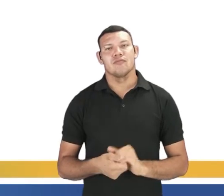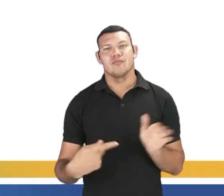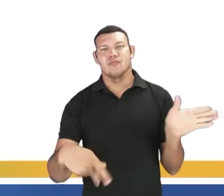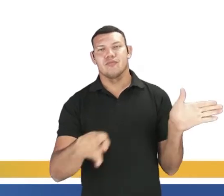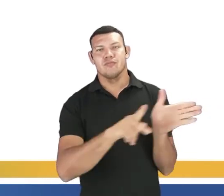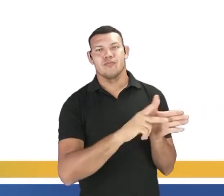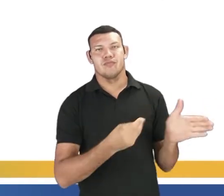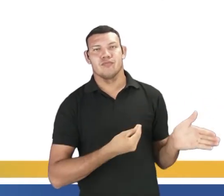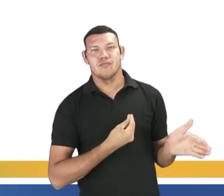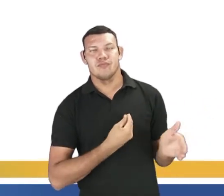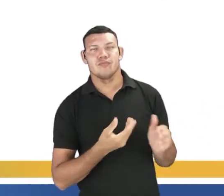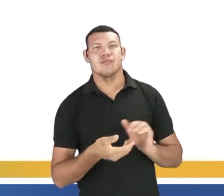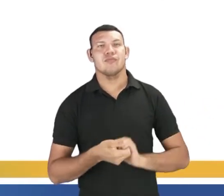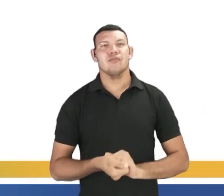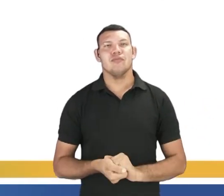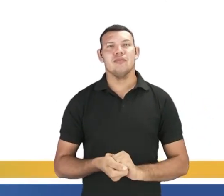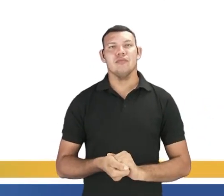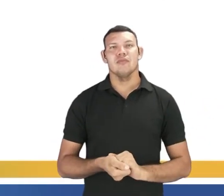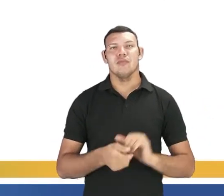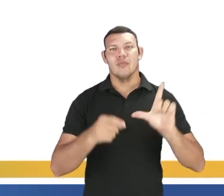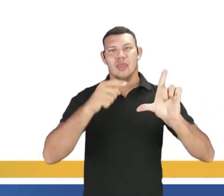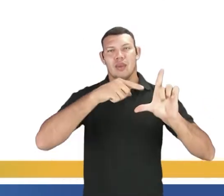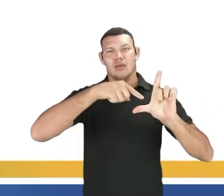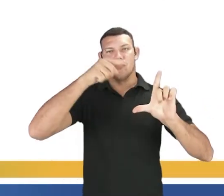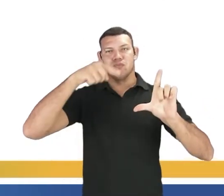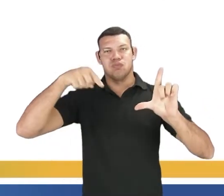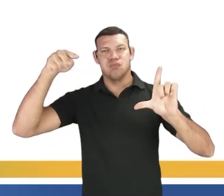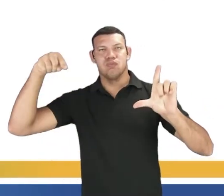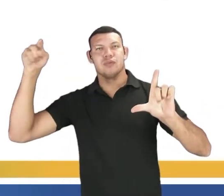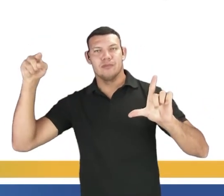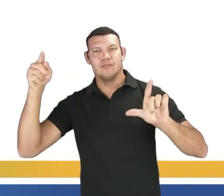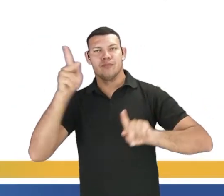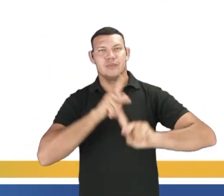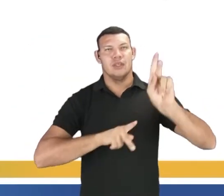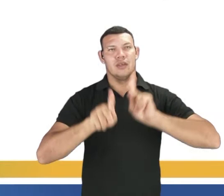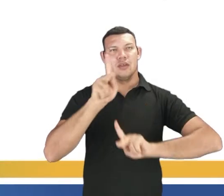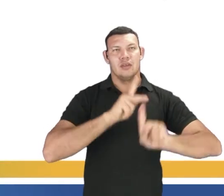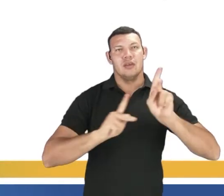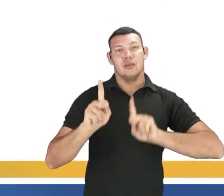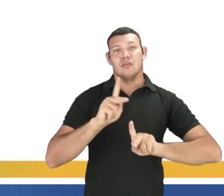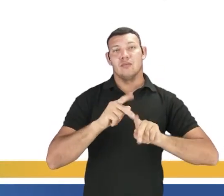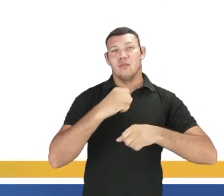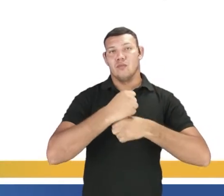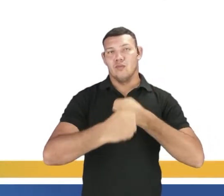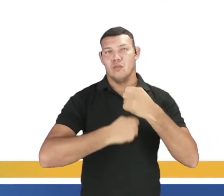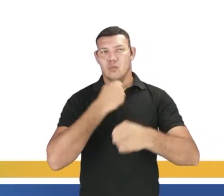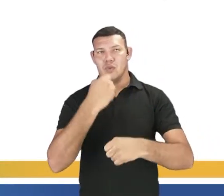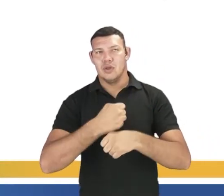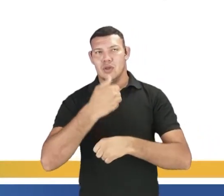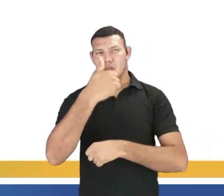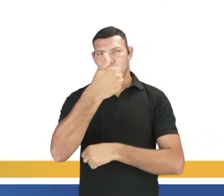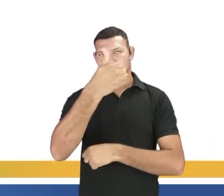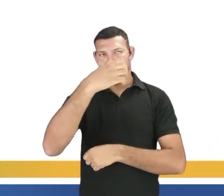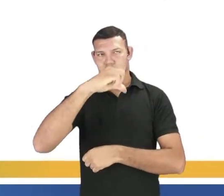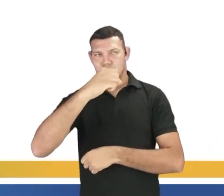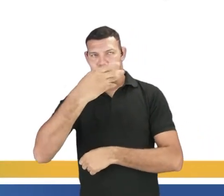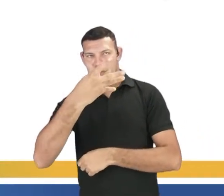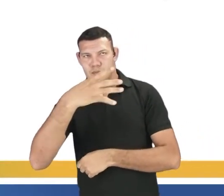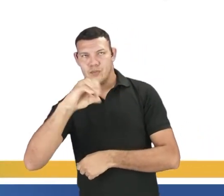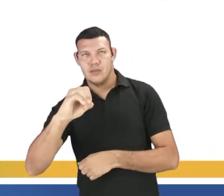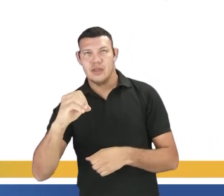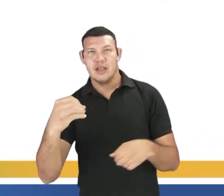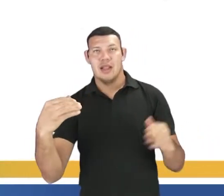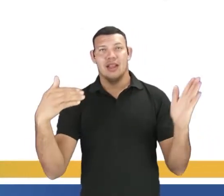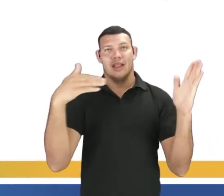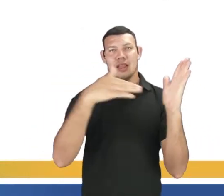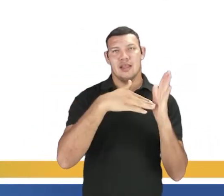família. Aí nós temos um gráfico sobre a evolução da população de 1940 a 2000, né? Vejam que a